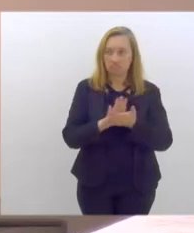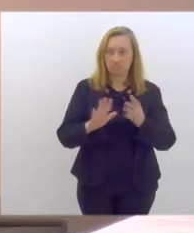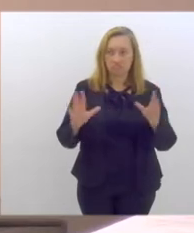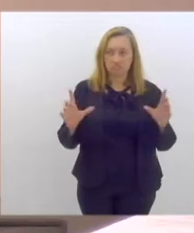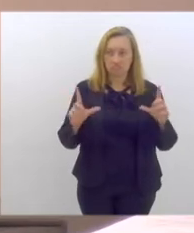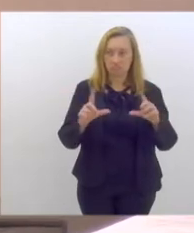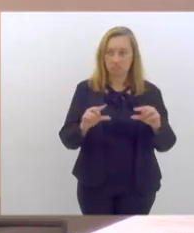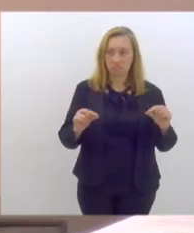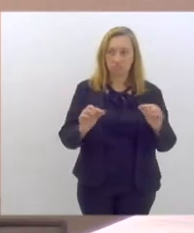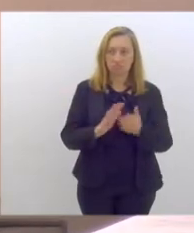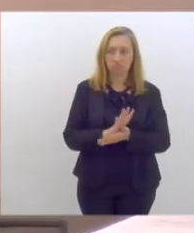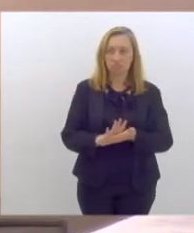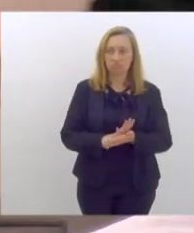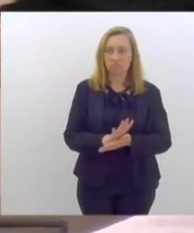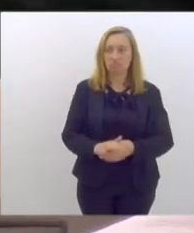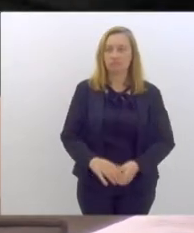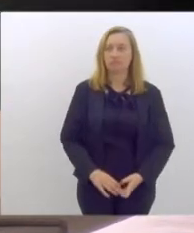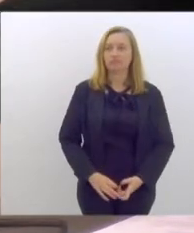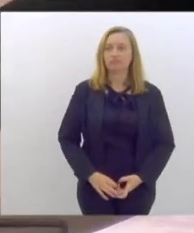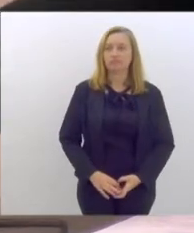fechada em